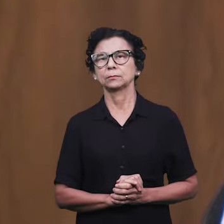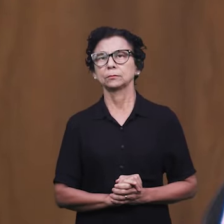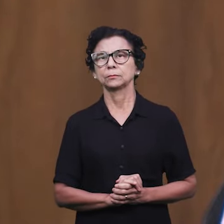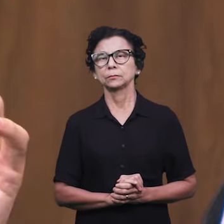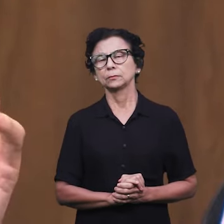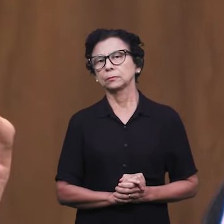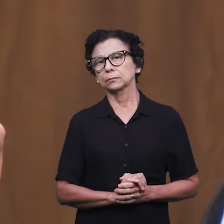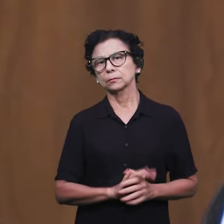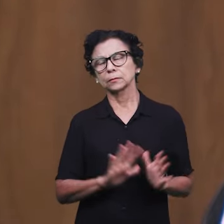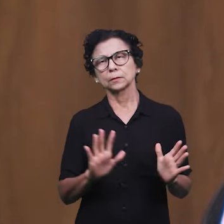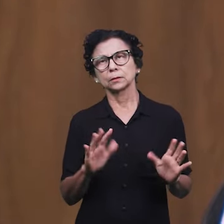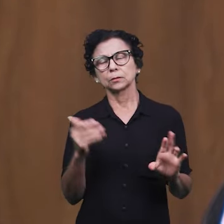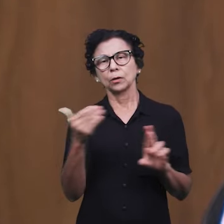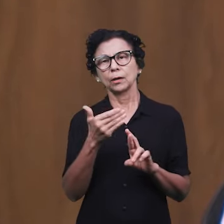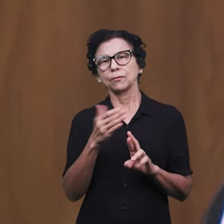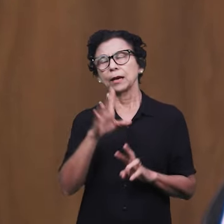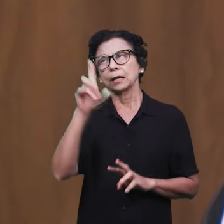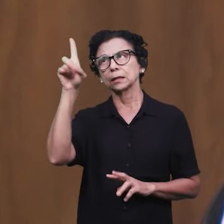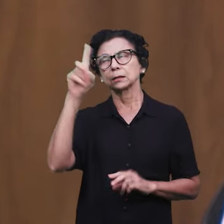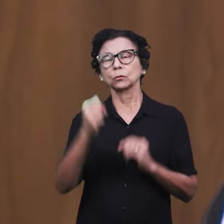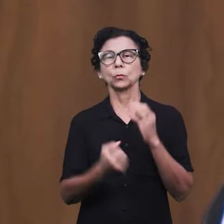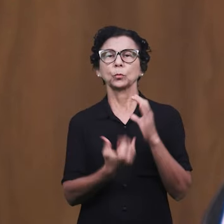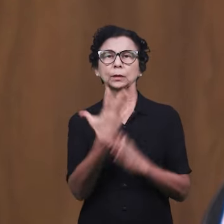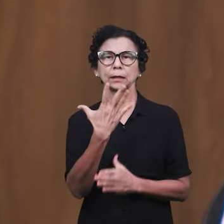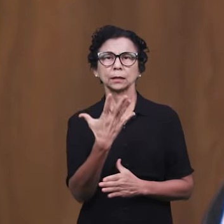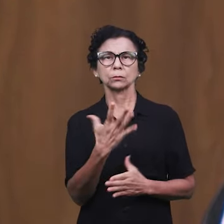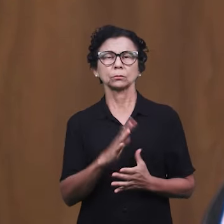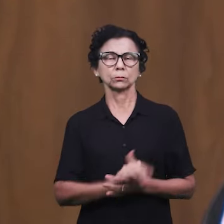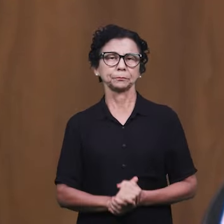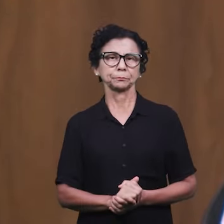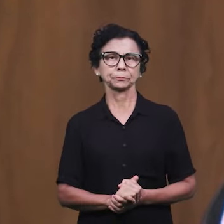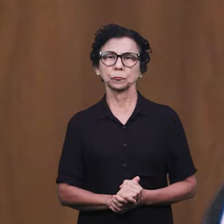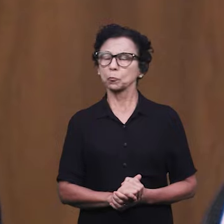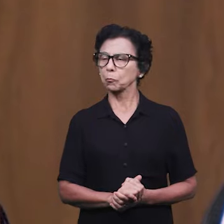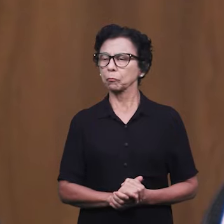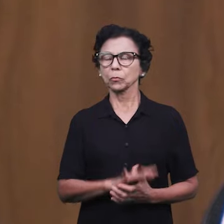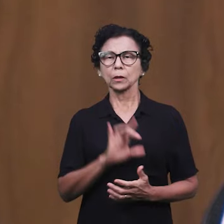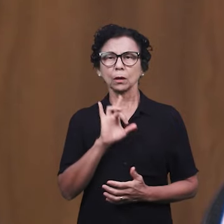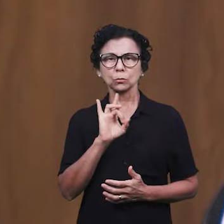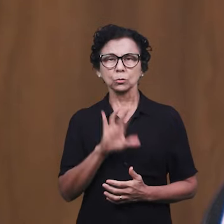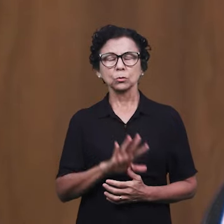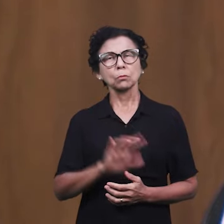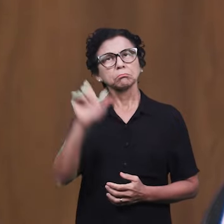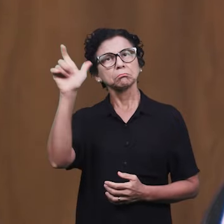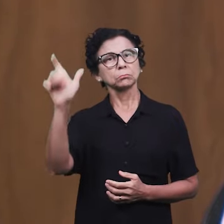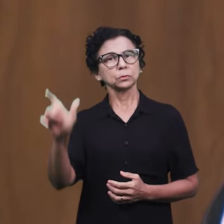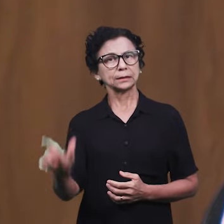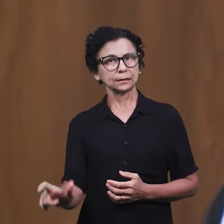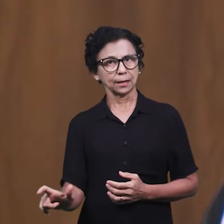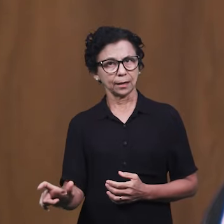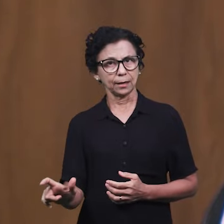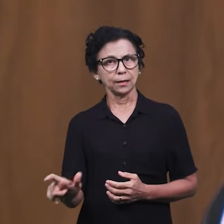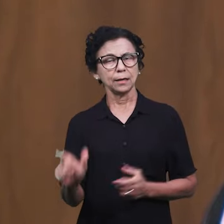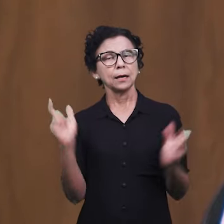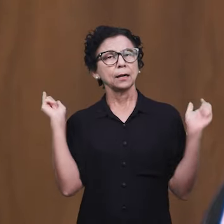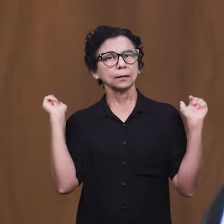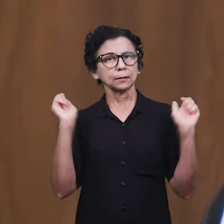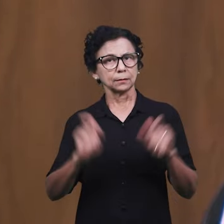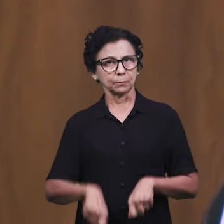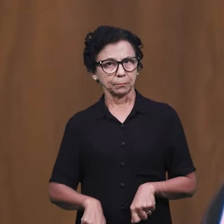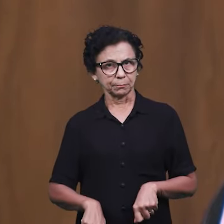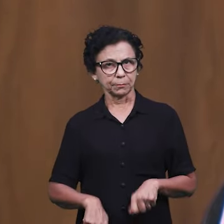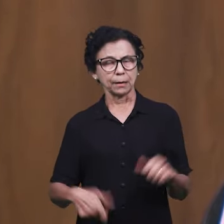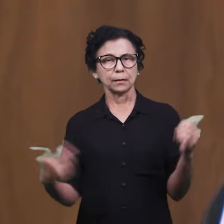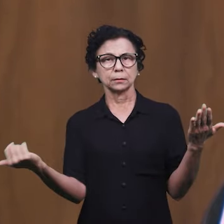como um designer, alguém que teria sido capaz de projetar e concretizar todo